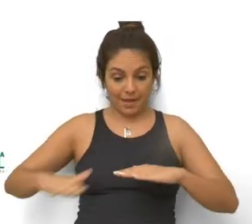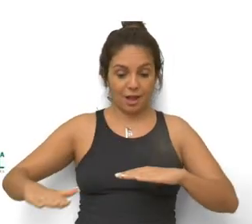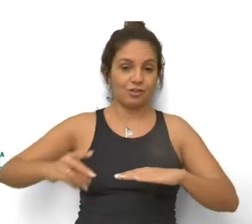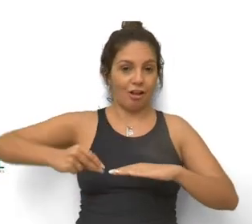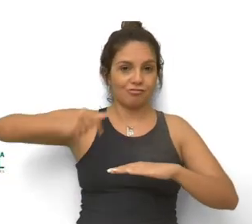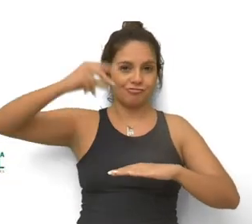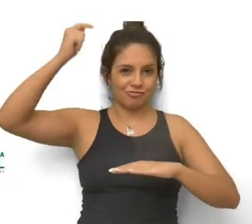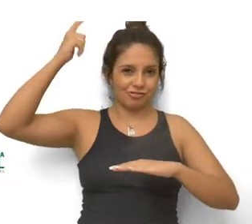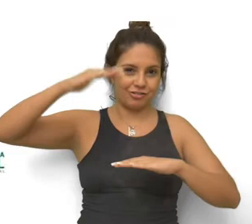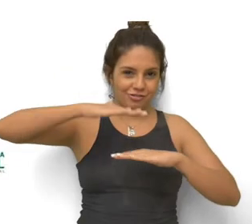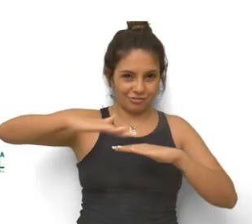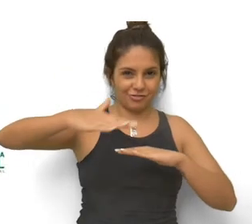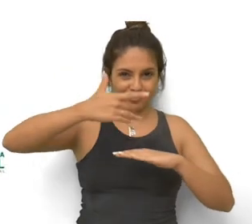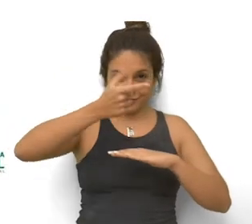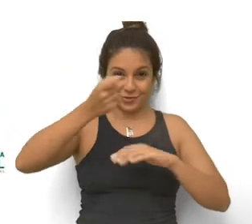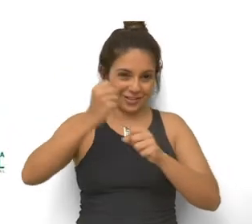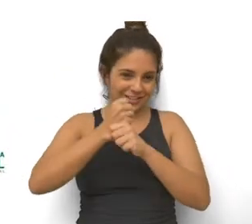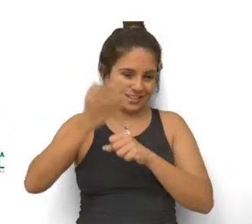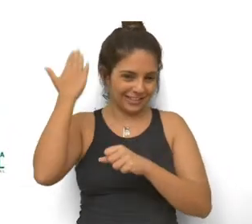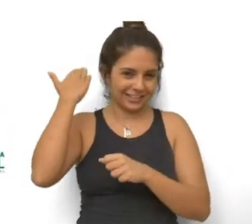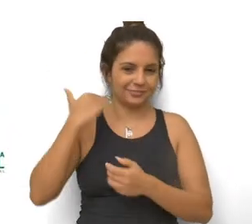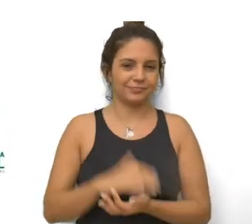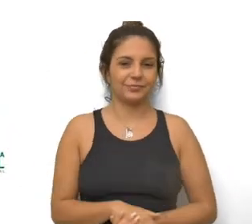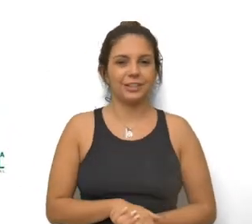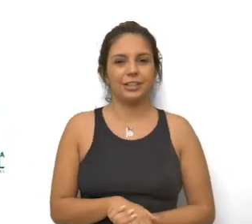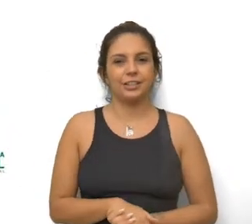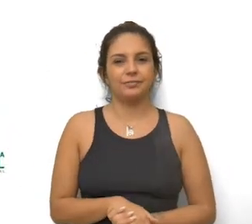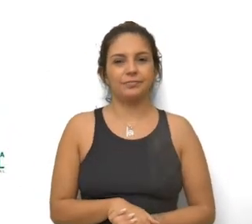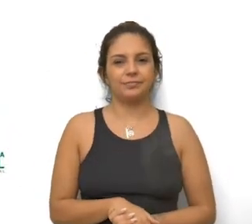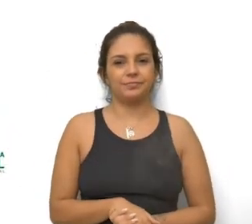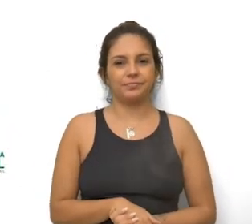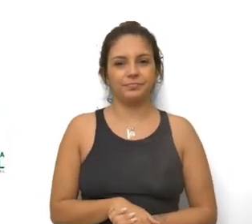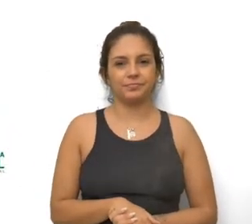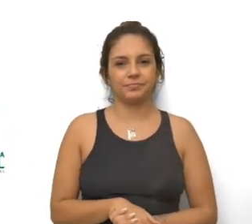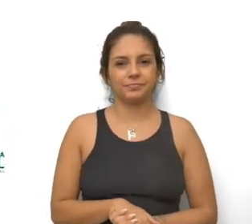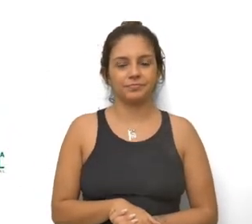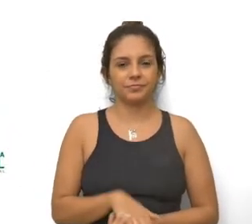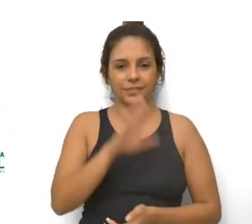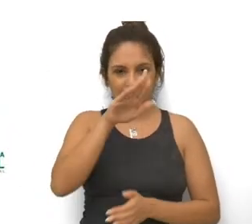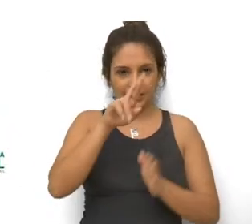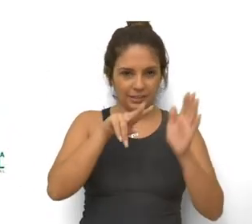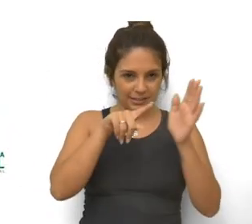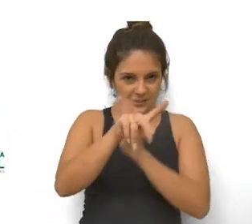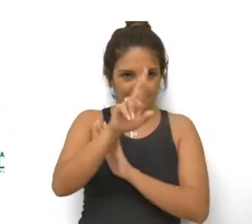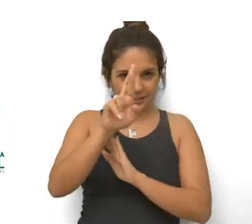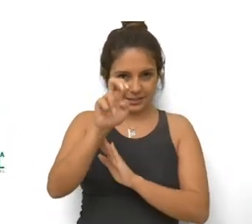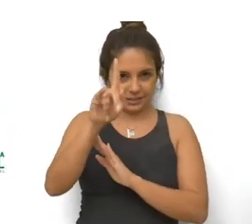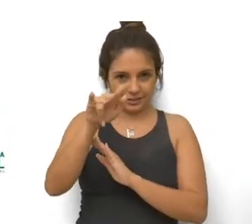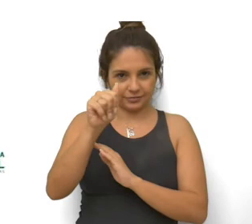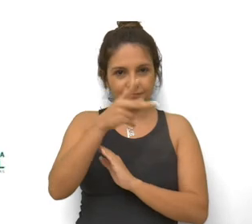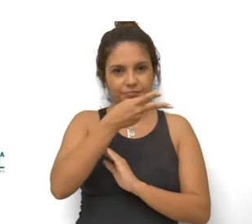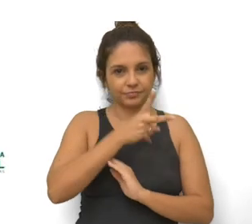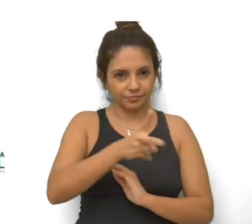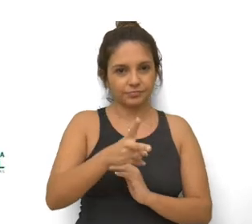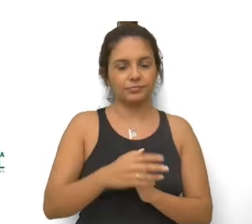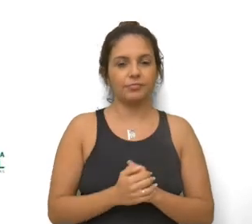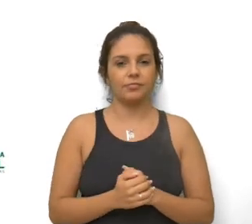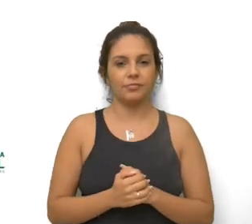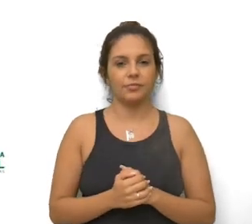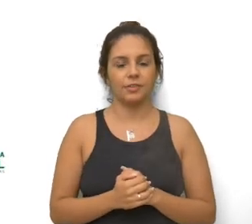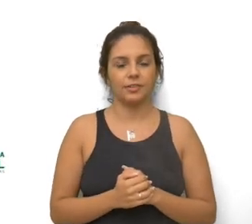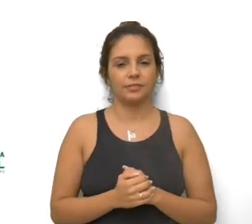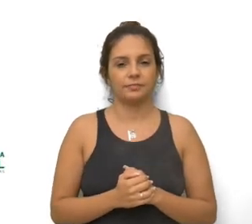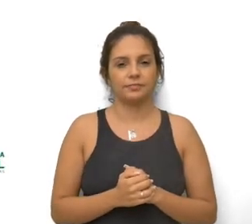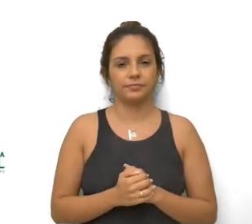duzentinhos. 1700. Mas, Regina, agora vamos passar a palavra para a Regina agora, para continuar. Desculpe, eu te